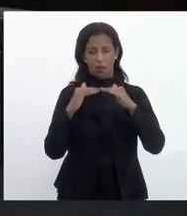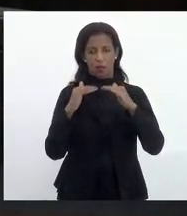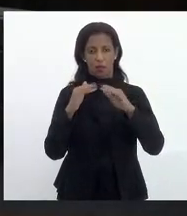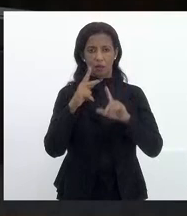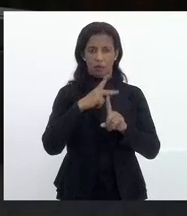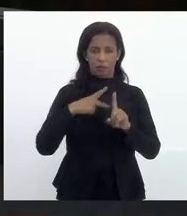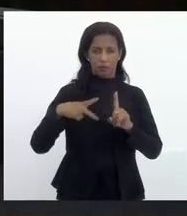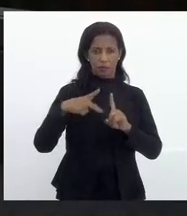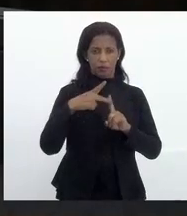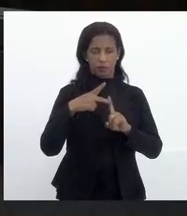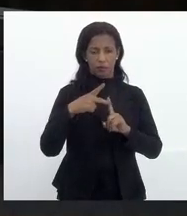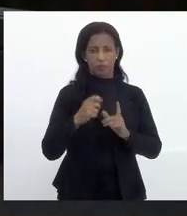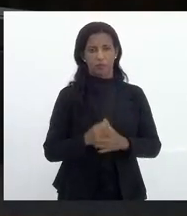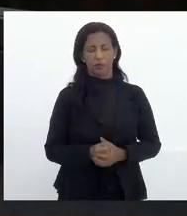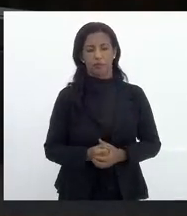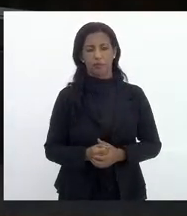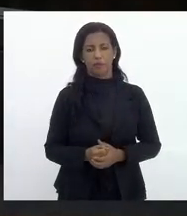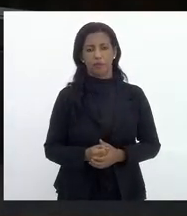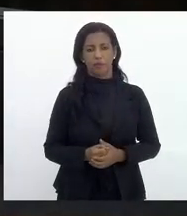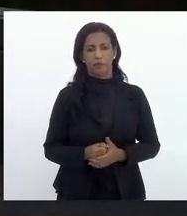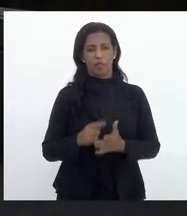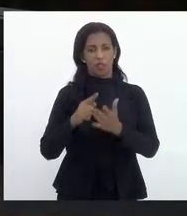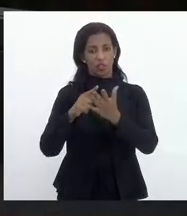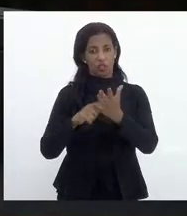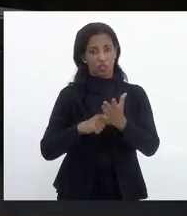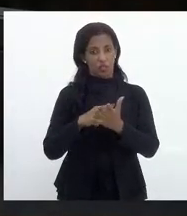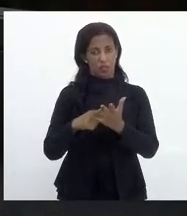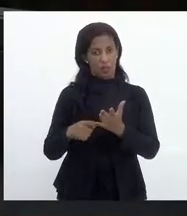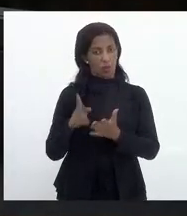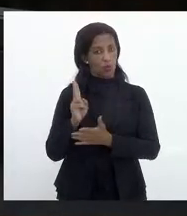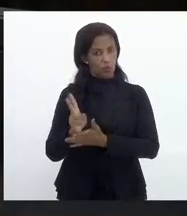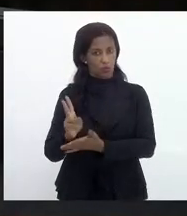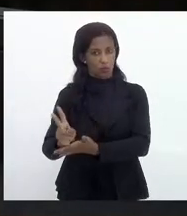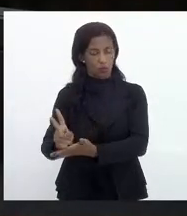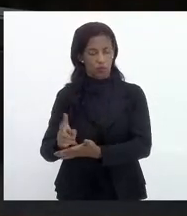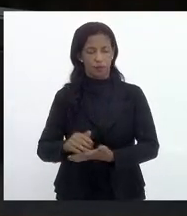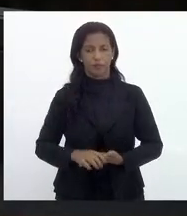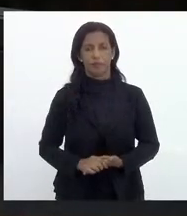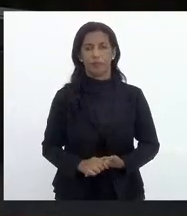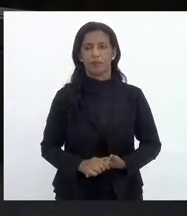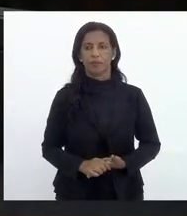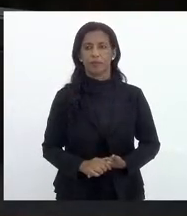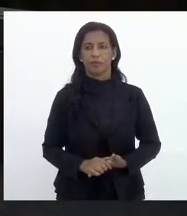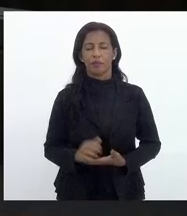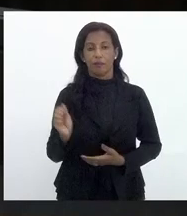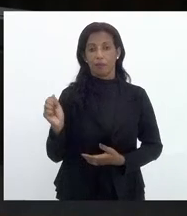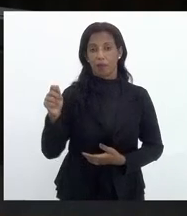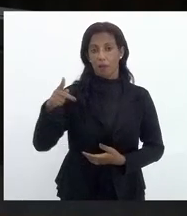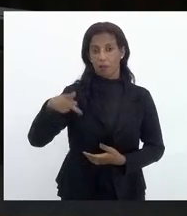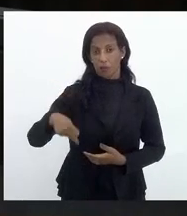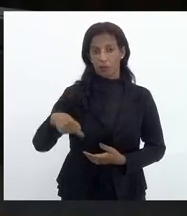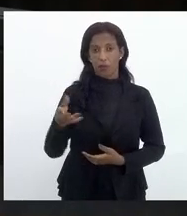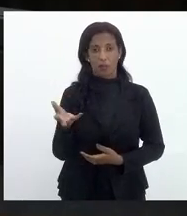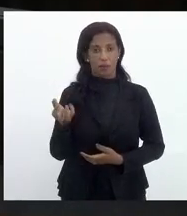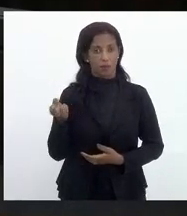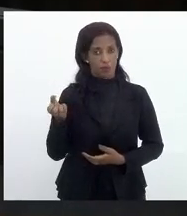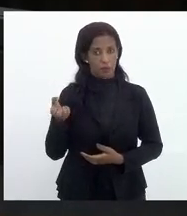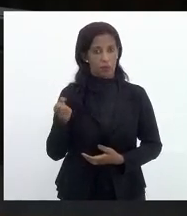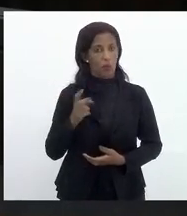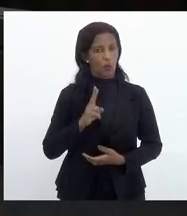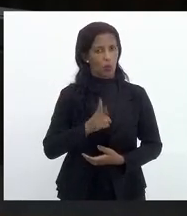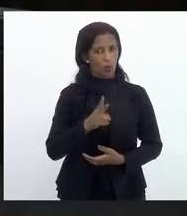Previdência de isenção para contribuição continua tá para aposentados e pensionistas